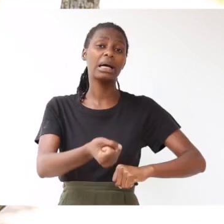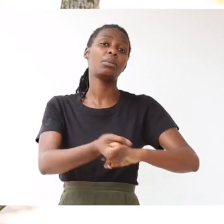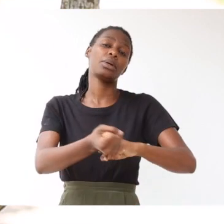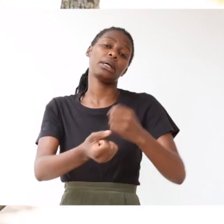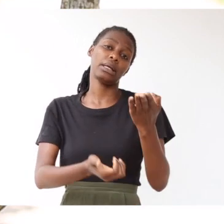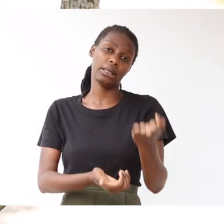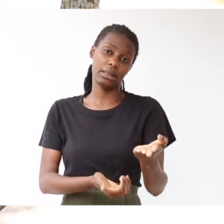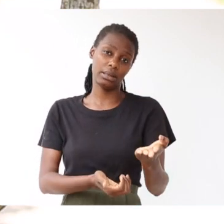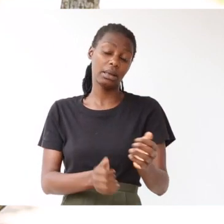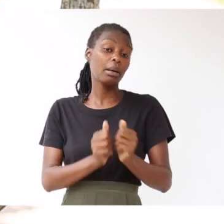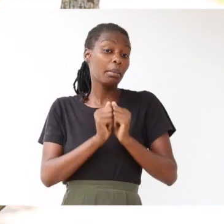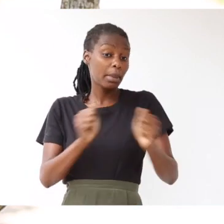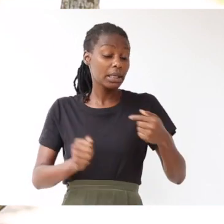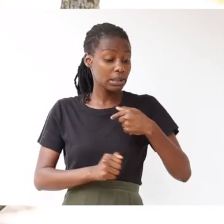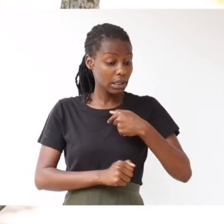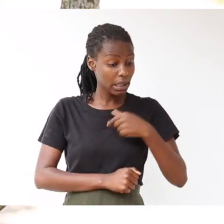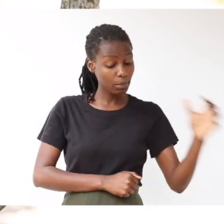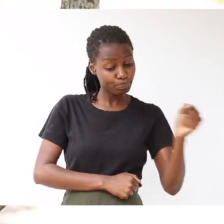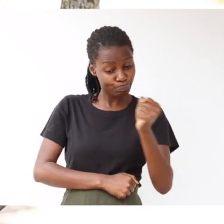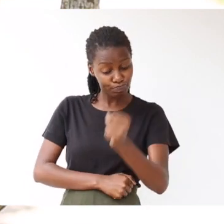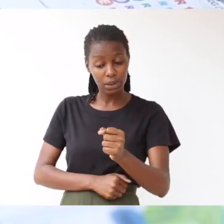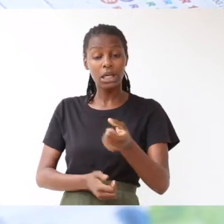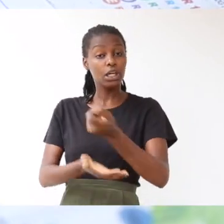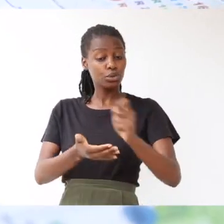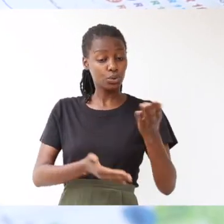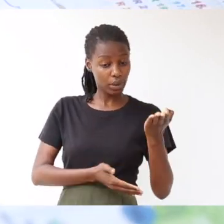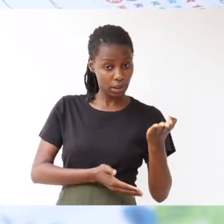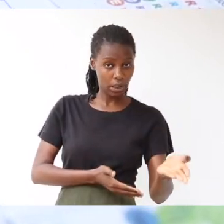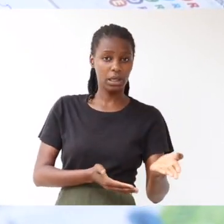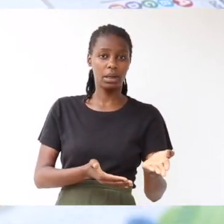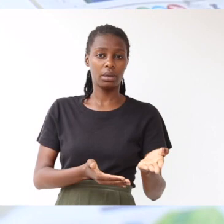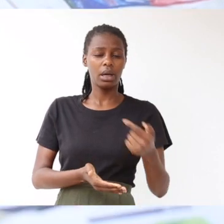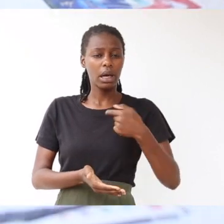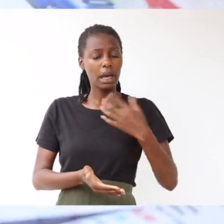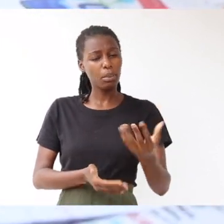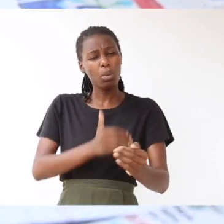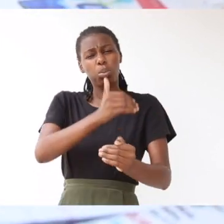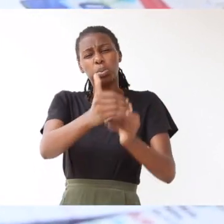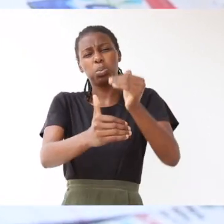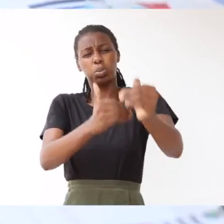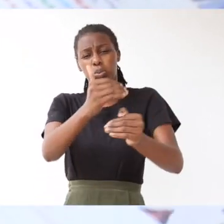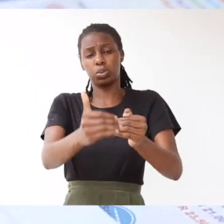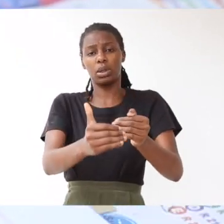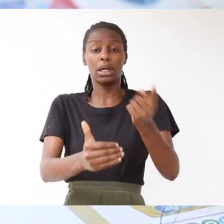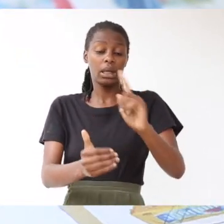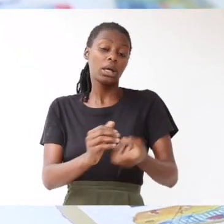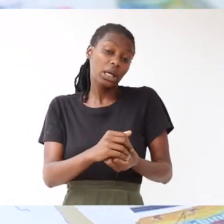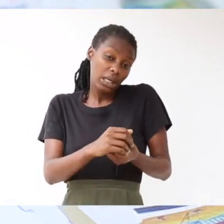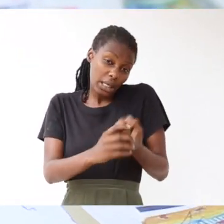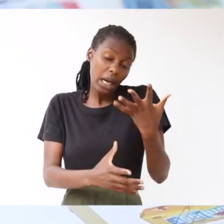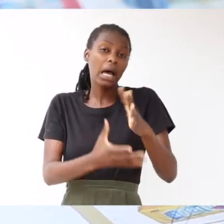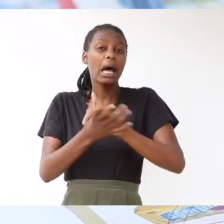para ajudar a ele. Mas se ele puder conseguir ir à escola, mas que não consiga progredir para lá, ele